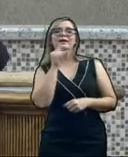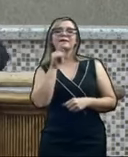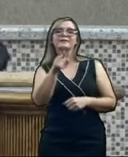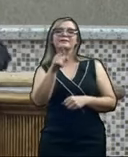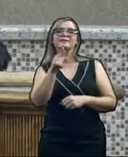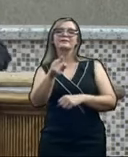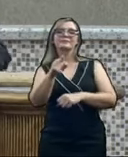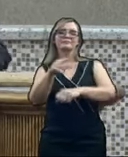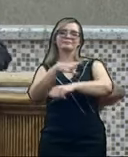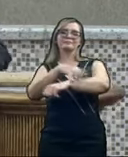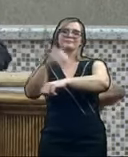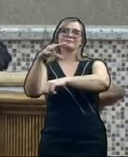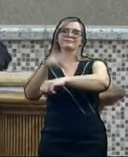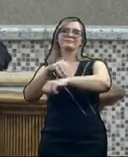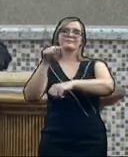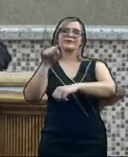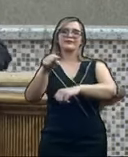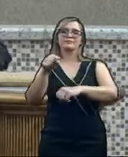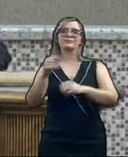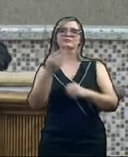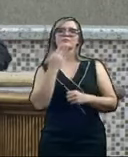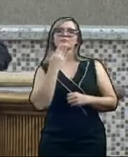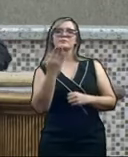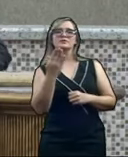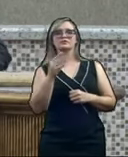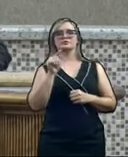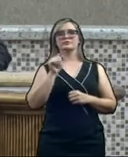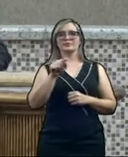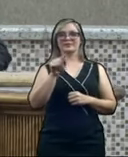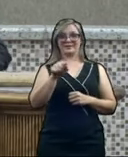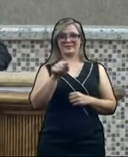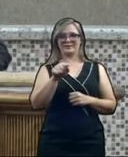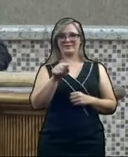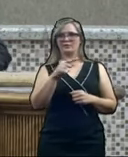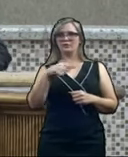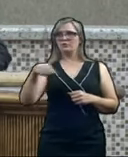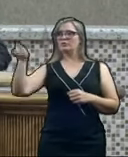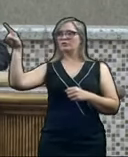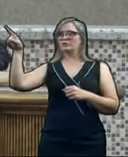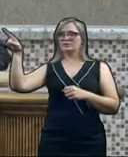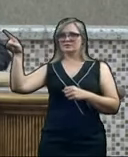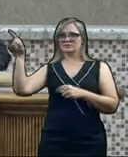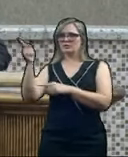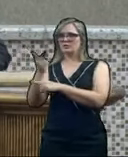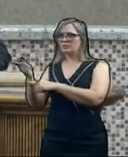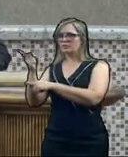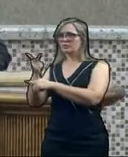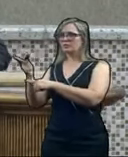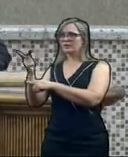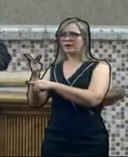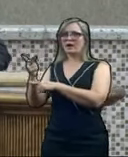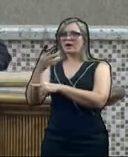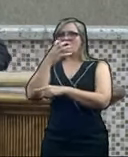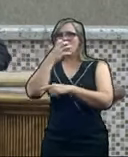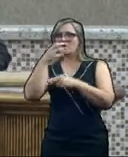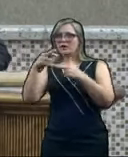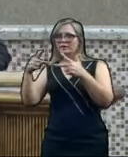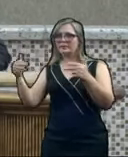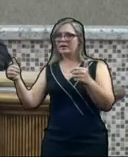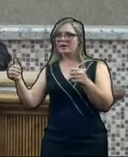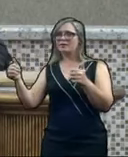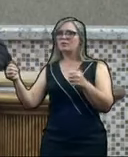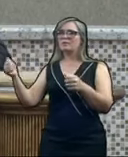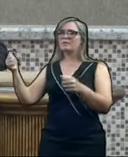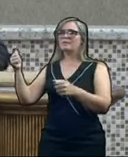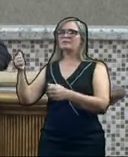uma carne especial de uma caça para que após tomar a sua refeição pudesse ministrar a bênção